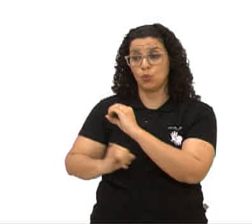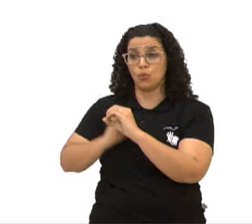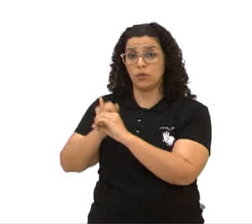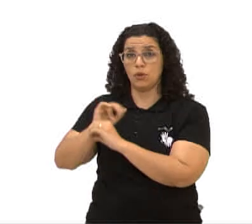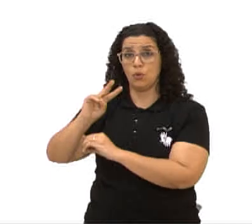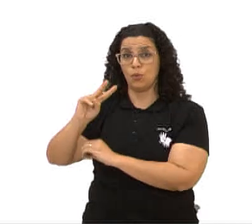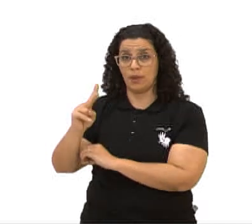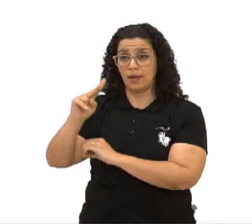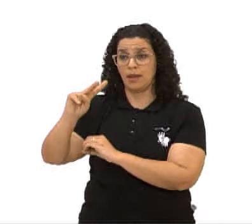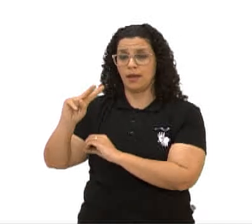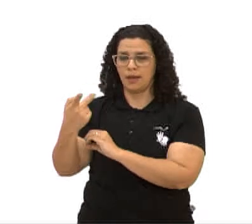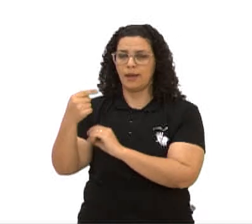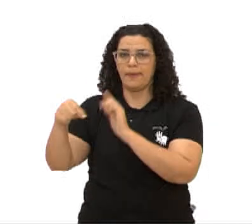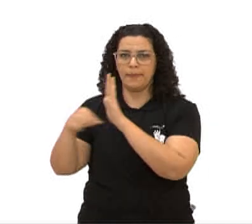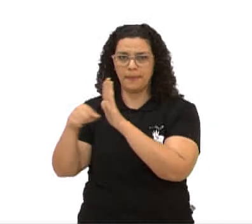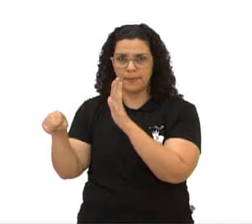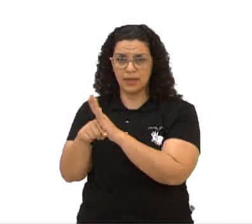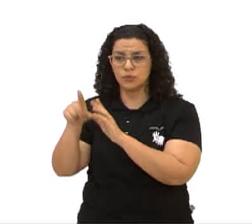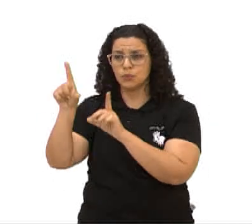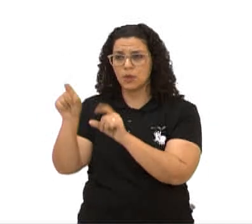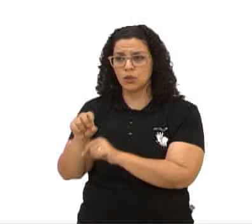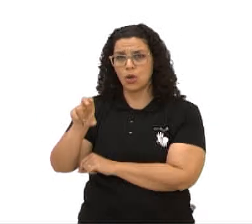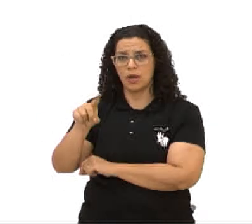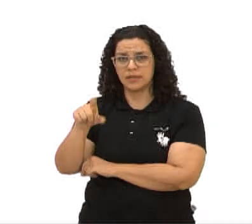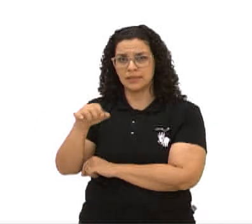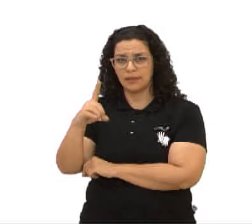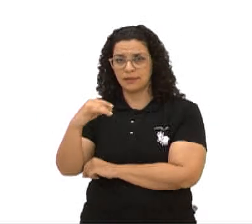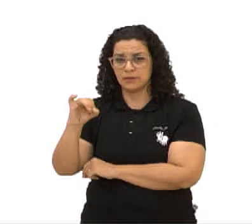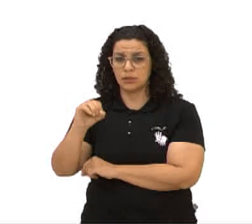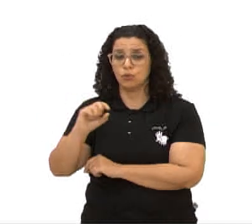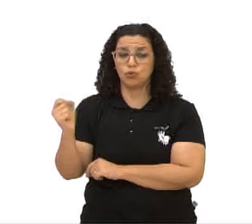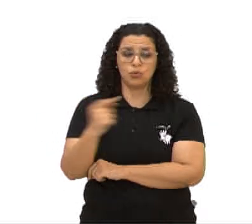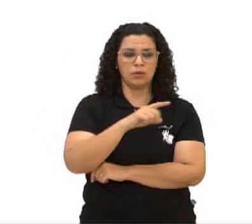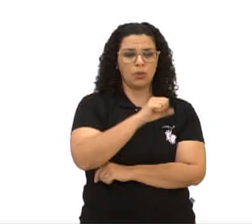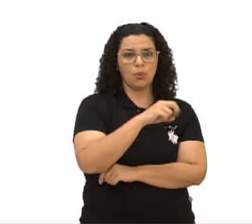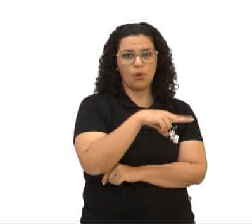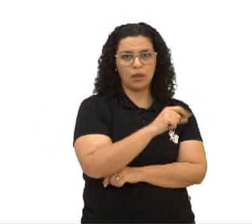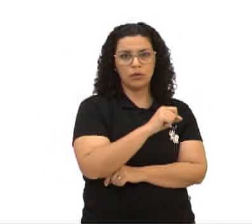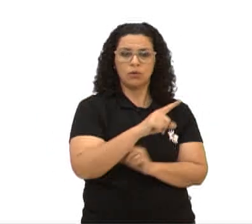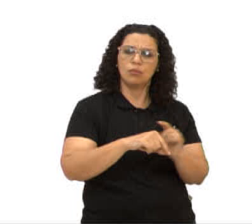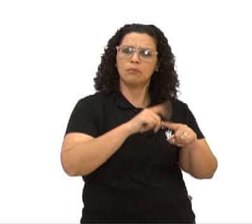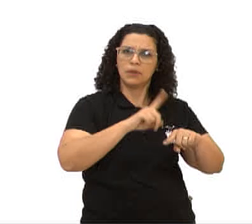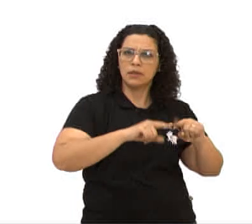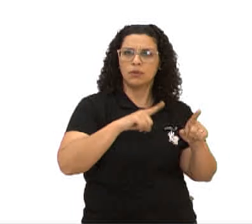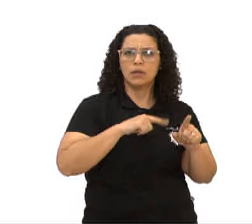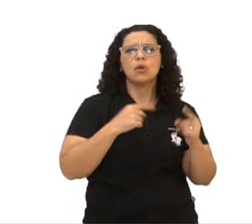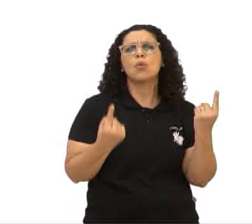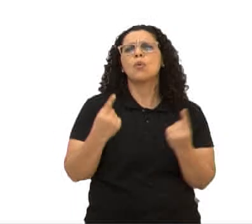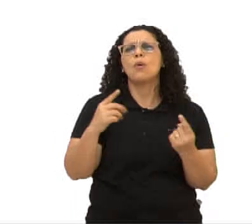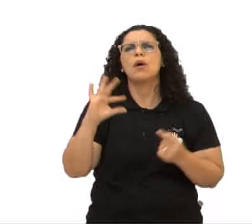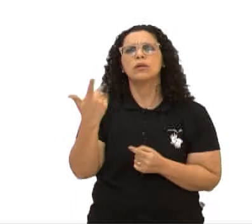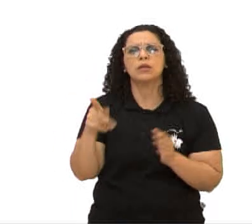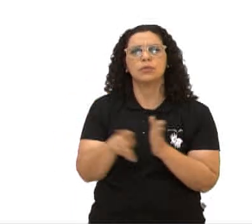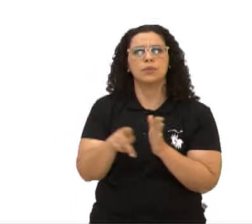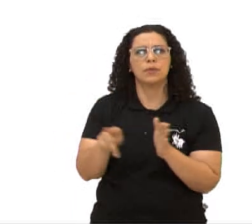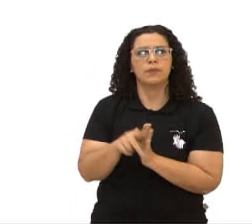maior tendência de se oxidar em relação ao ânion dessa substância. Isso aqui vai acontecer em quais?